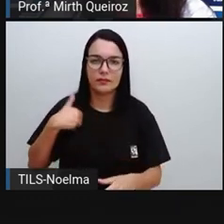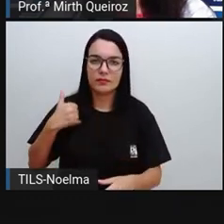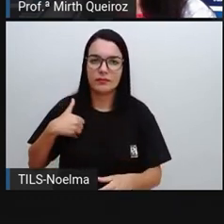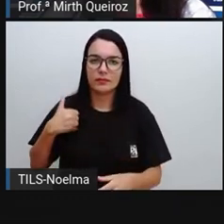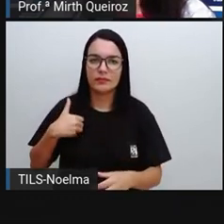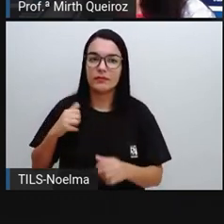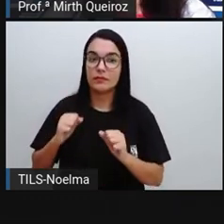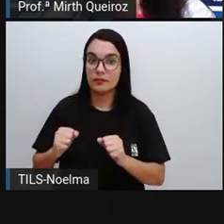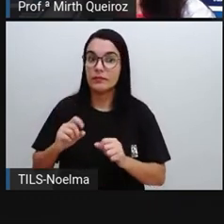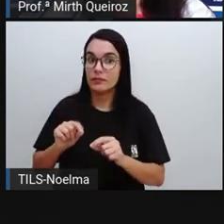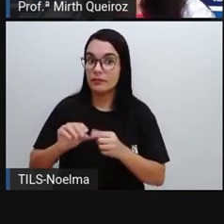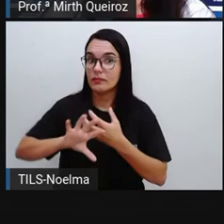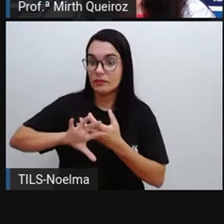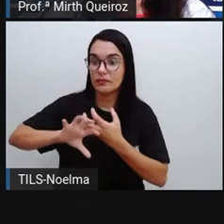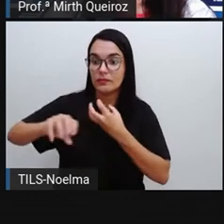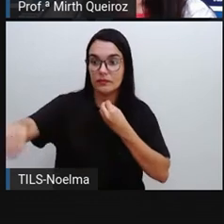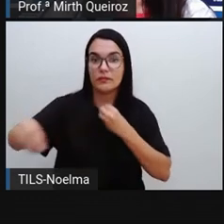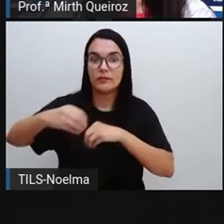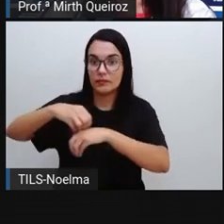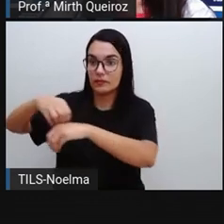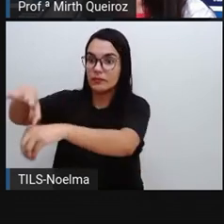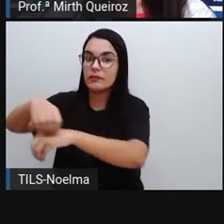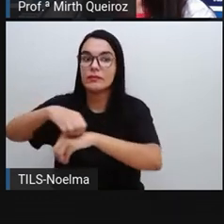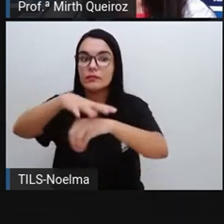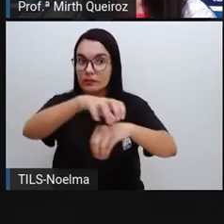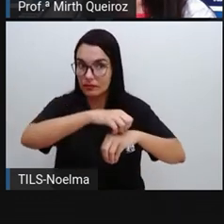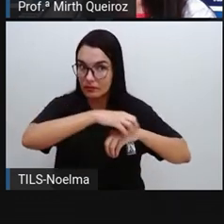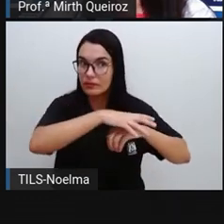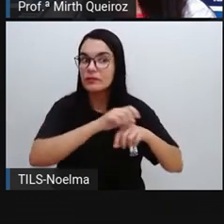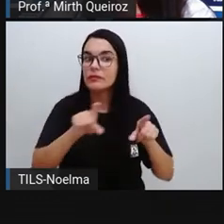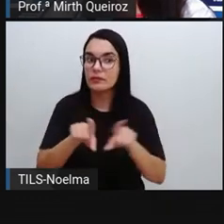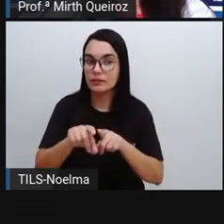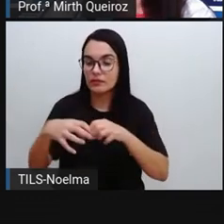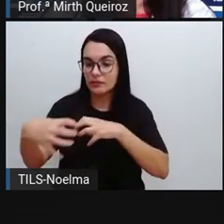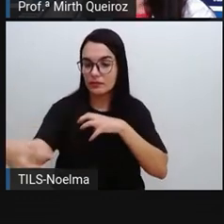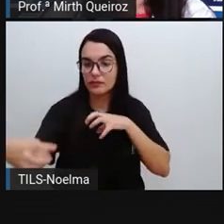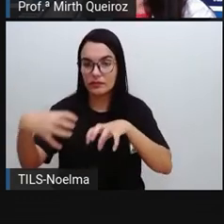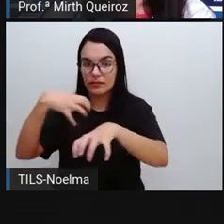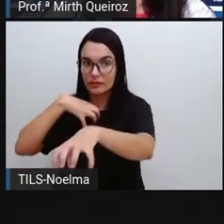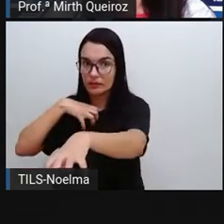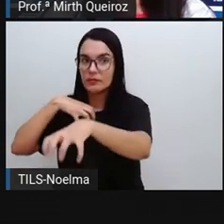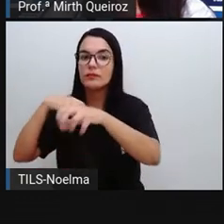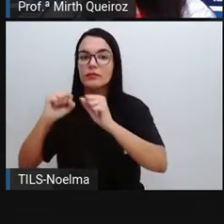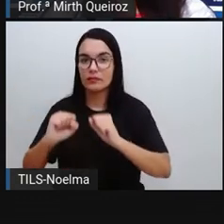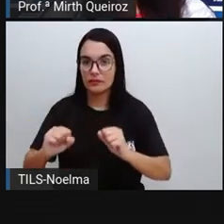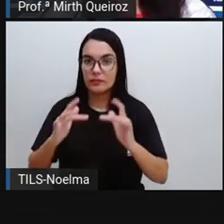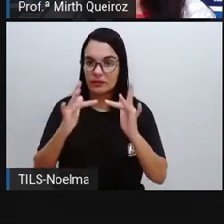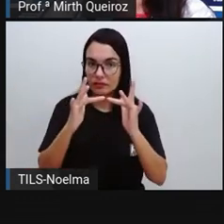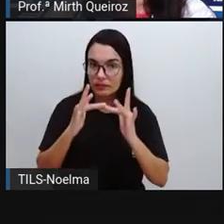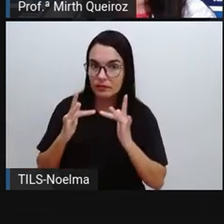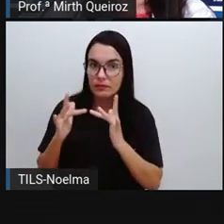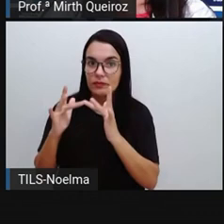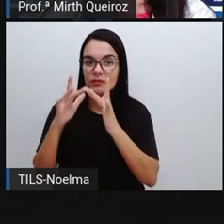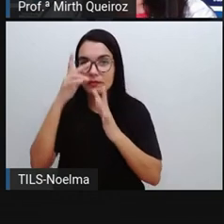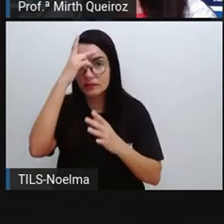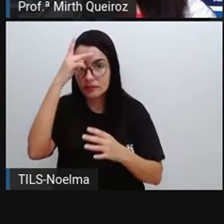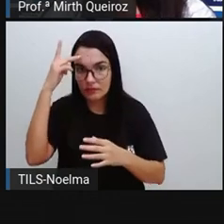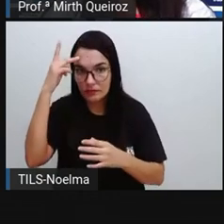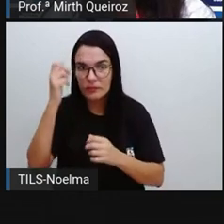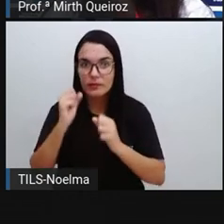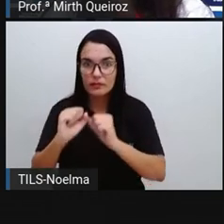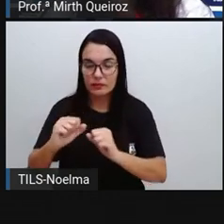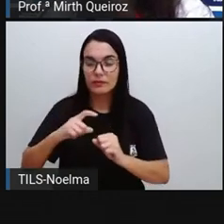Ela é transmissível, certo, gente? A transmissão acontece de pessoas por pessoas através das secreções nasais, ao tossir,